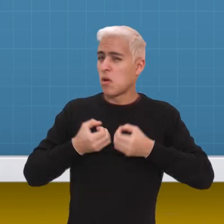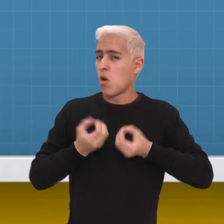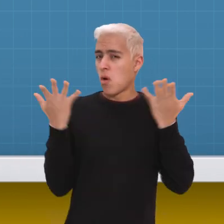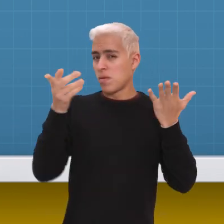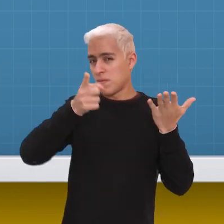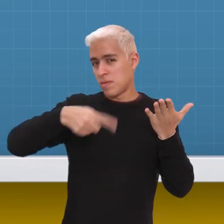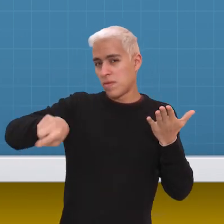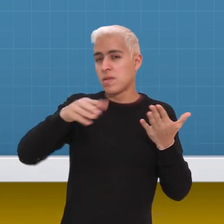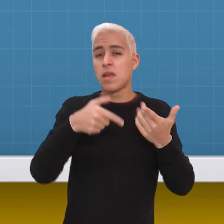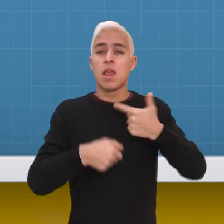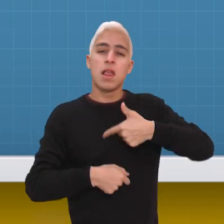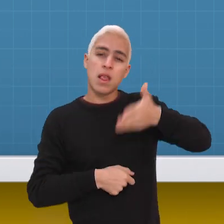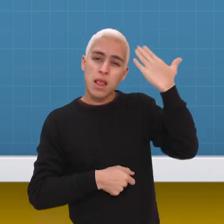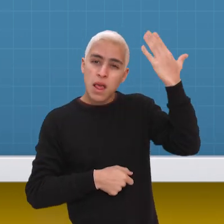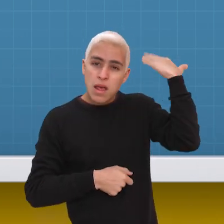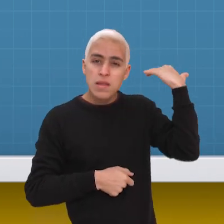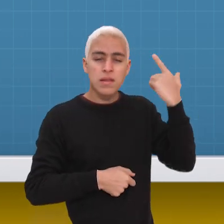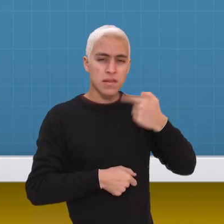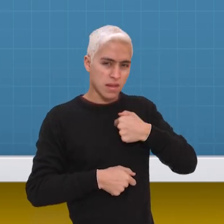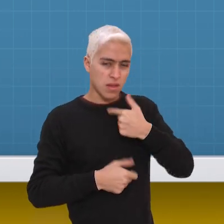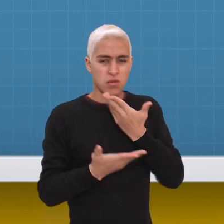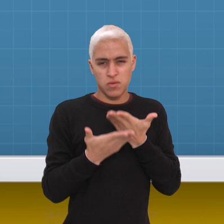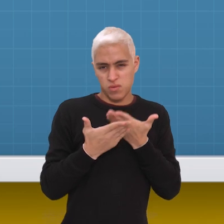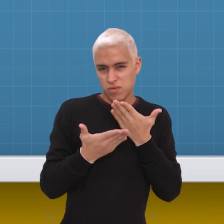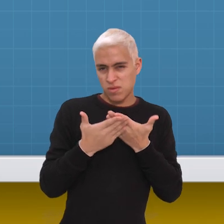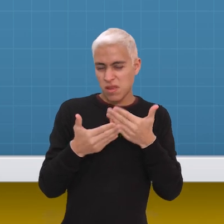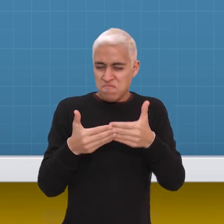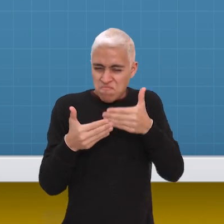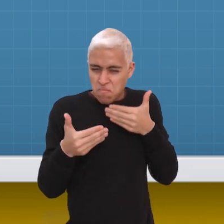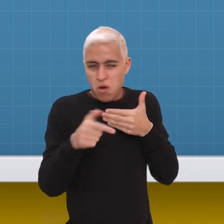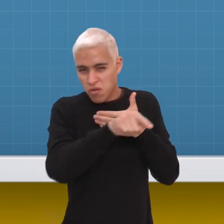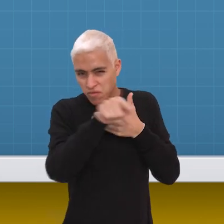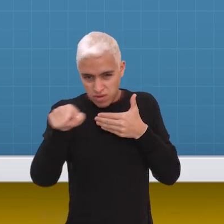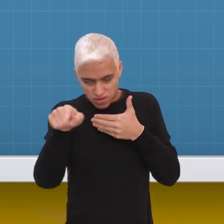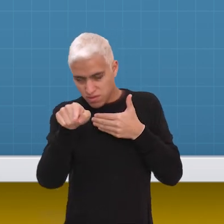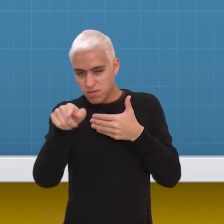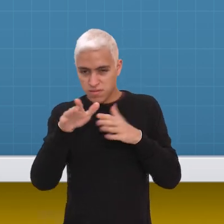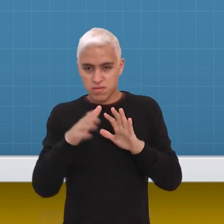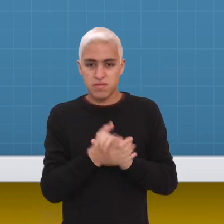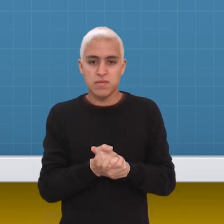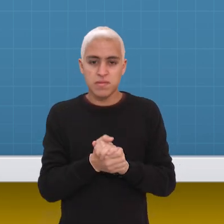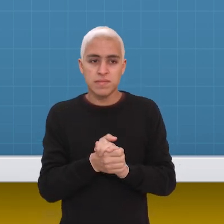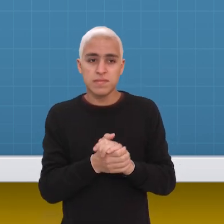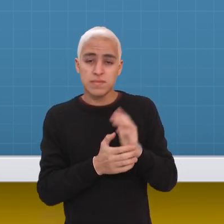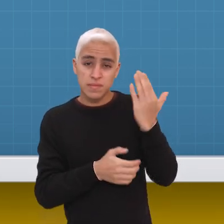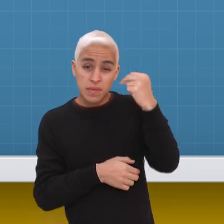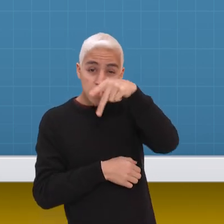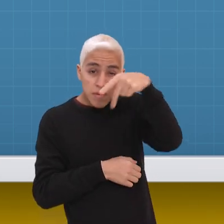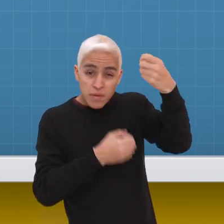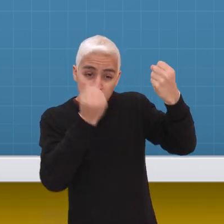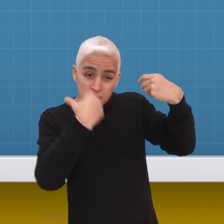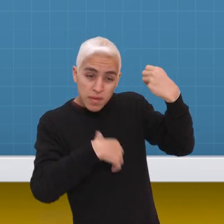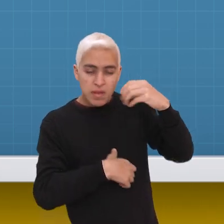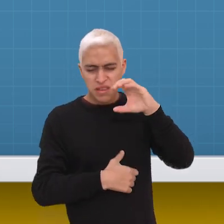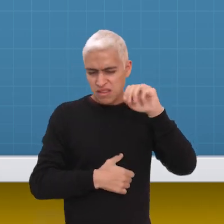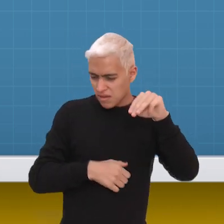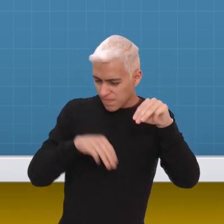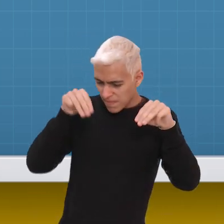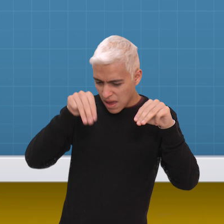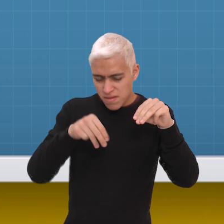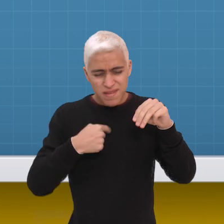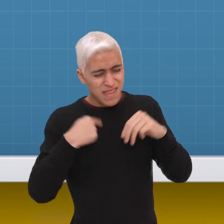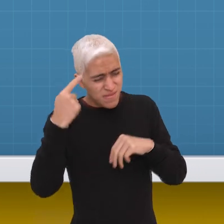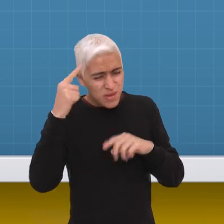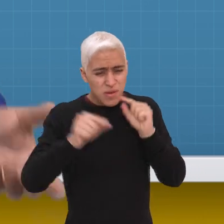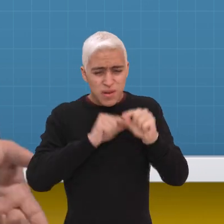para vocês, né? Lá atrás, quando eu estudei um pouco antes de vocês, nem tanto, hein? Quando o professor falava centímetro, metro, a